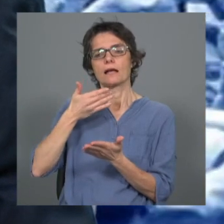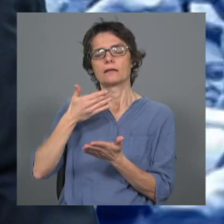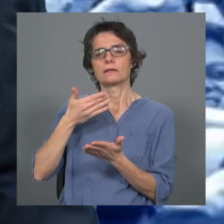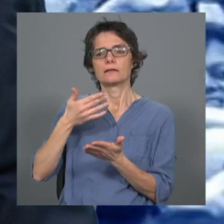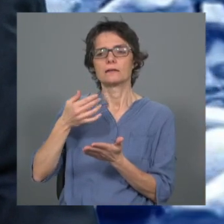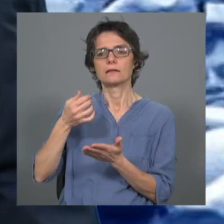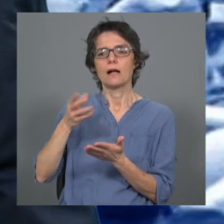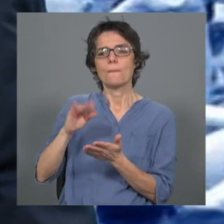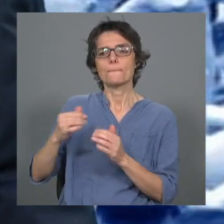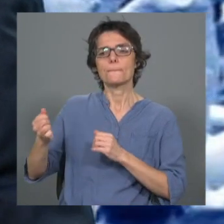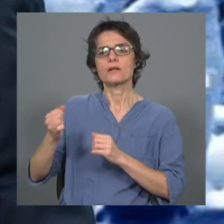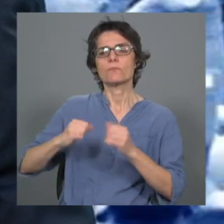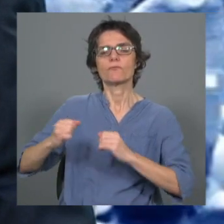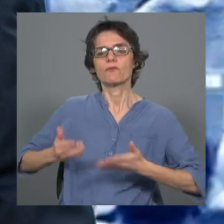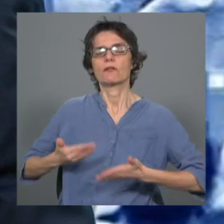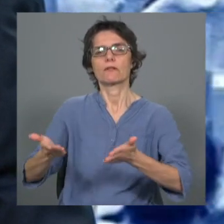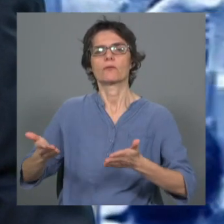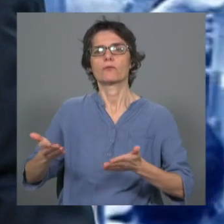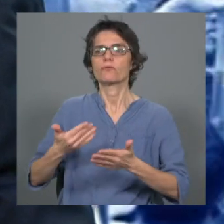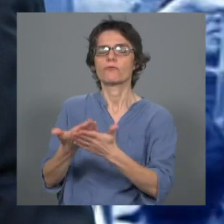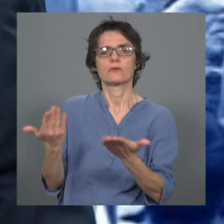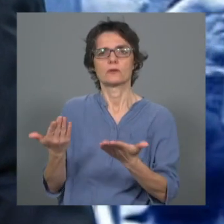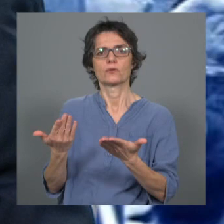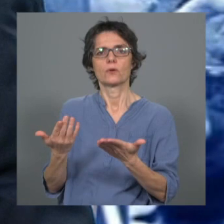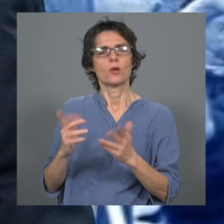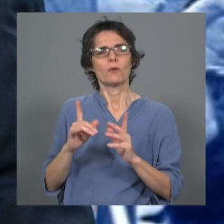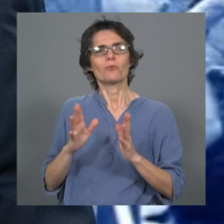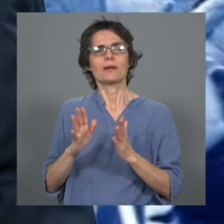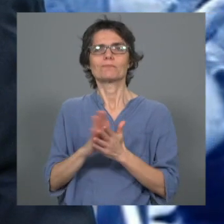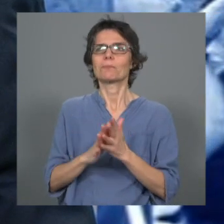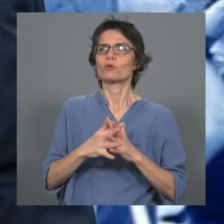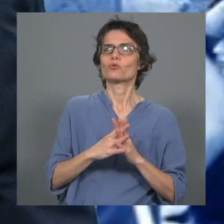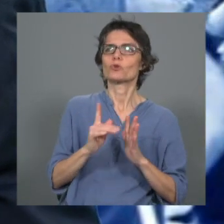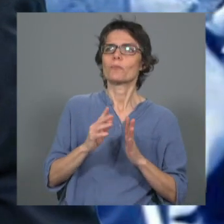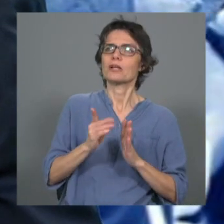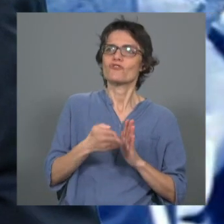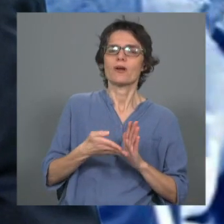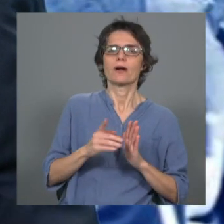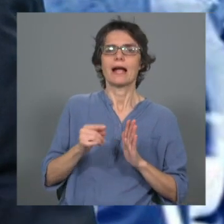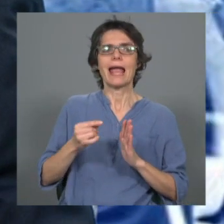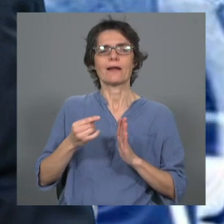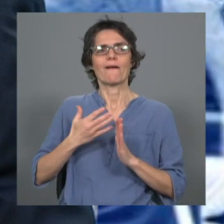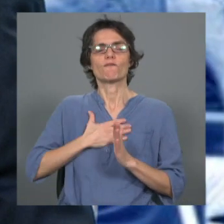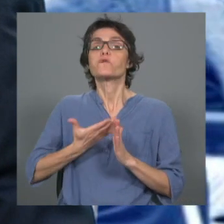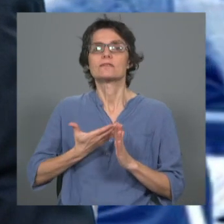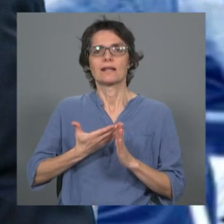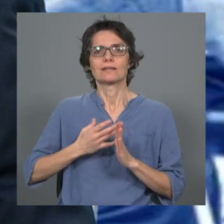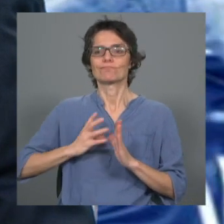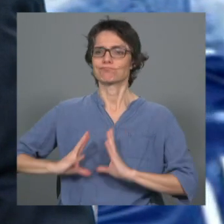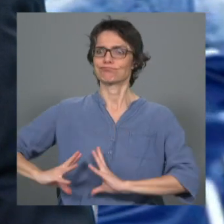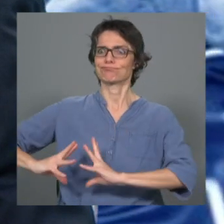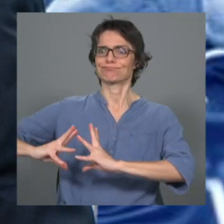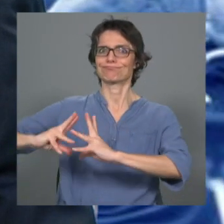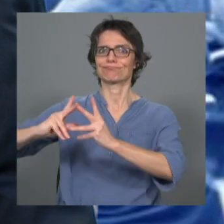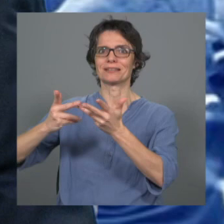que estruturas, creio que nos trouxe uma conversão missionária e este sonho, foi imprimindo também este sonho missionário de